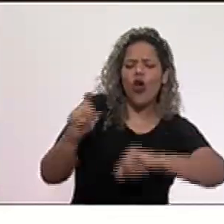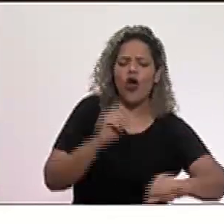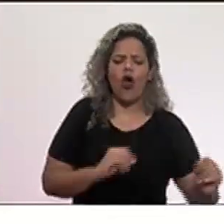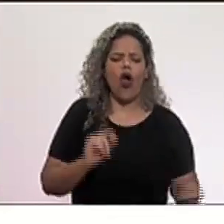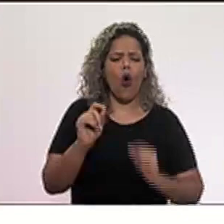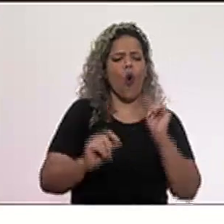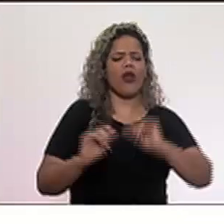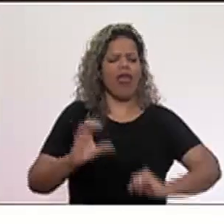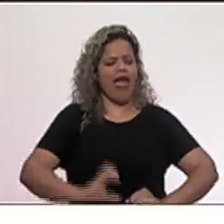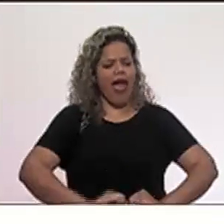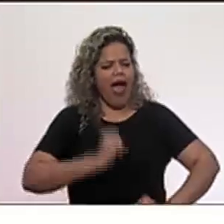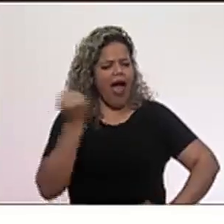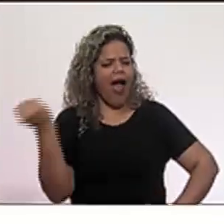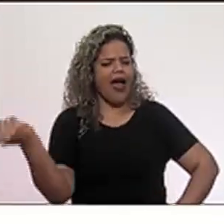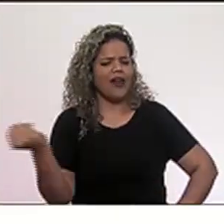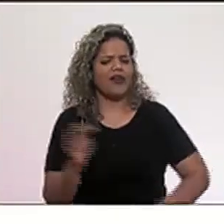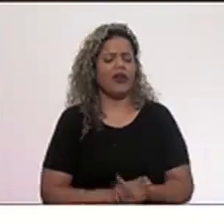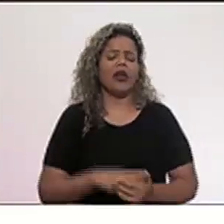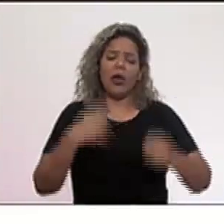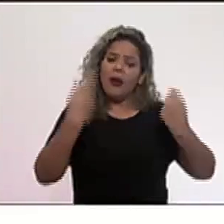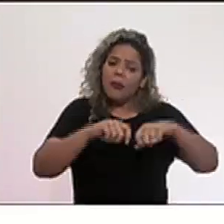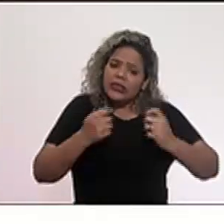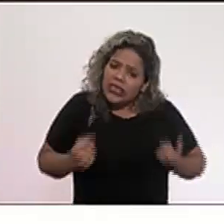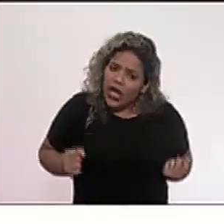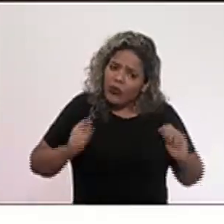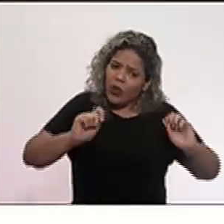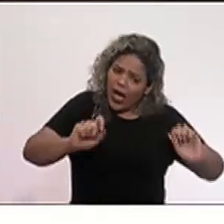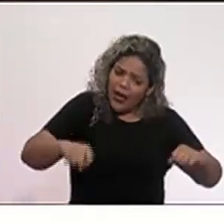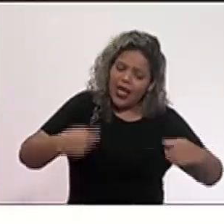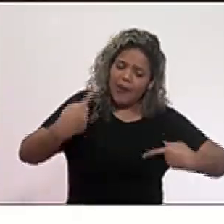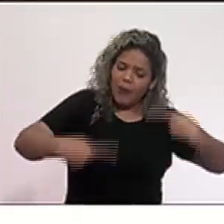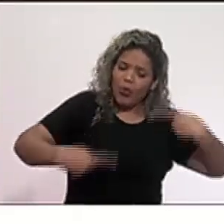nome. Nós precisamos enfrentar a política de segurança com